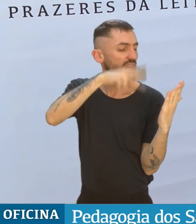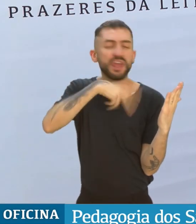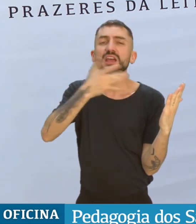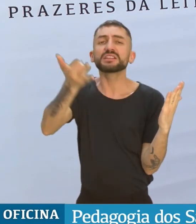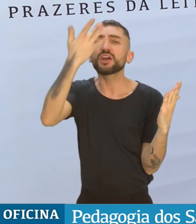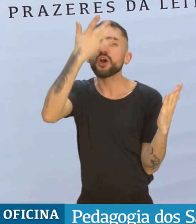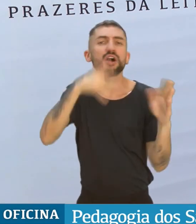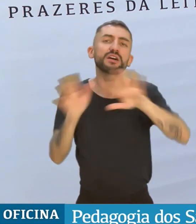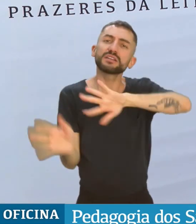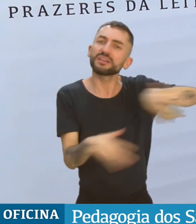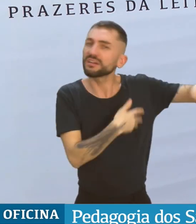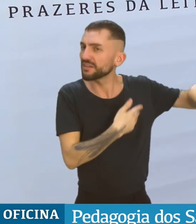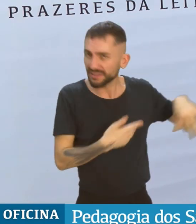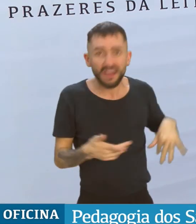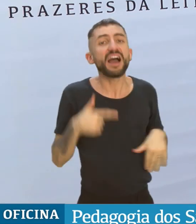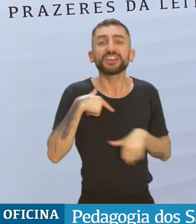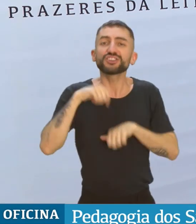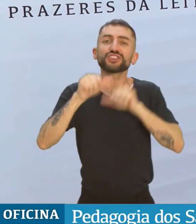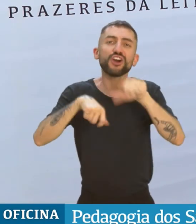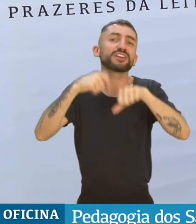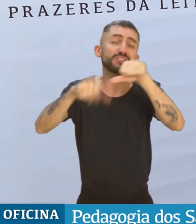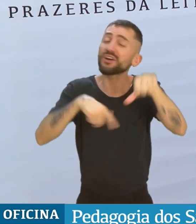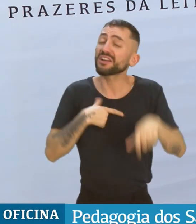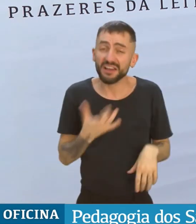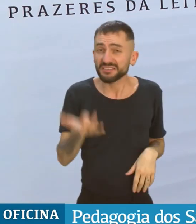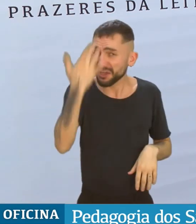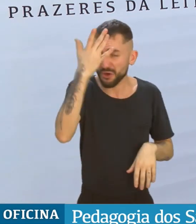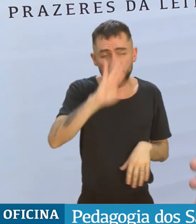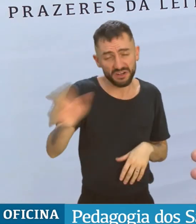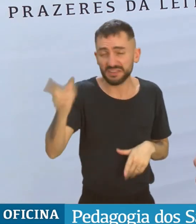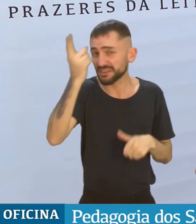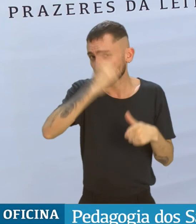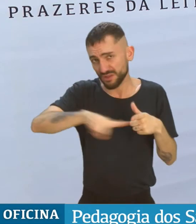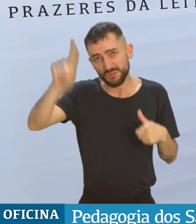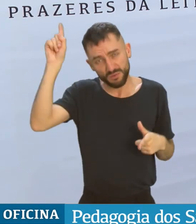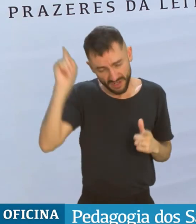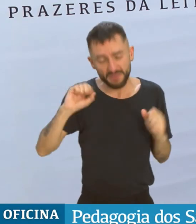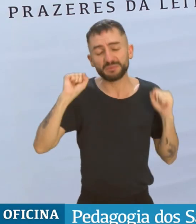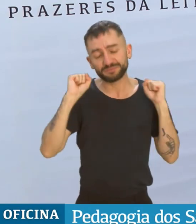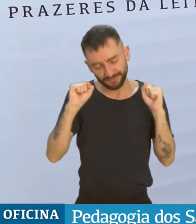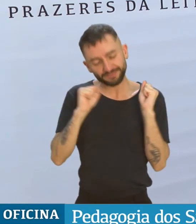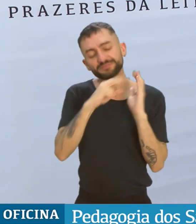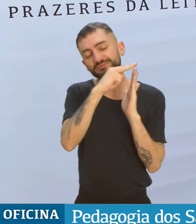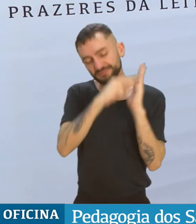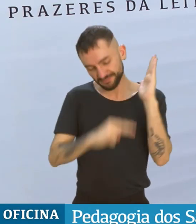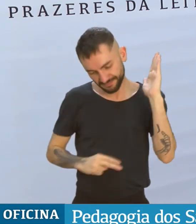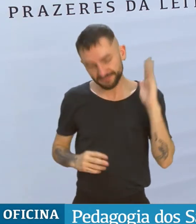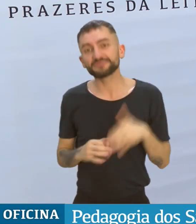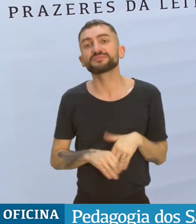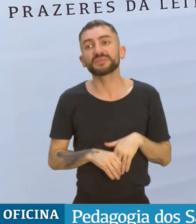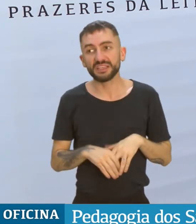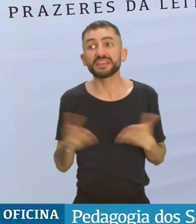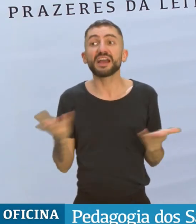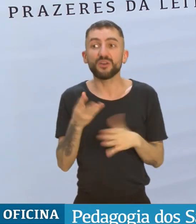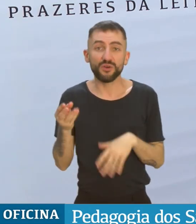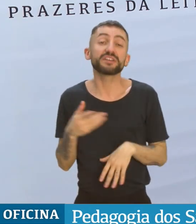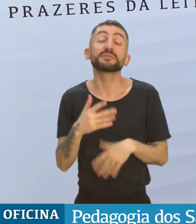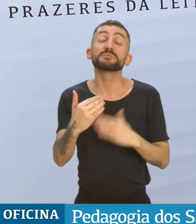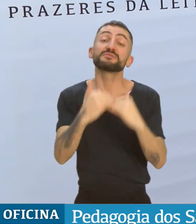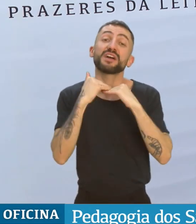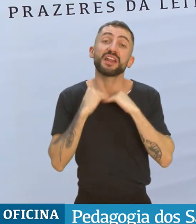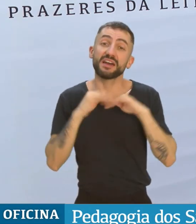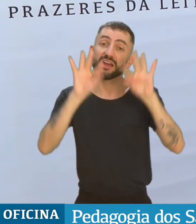porque você já vai ter 2 textos decorados. Então, não tem problema nenhum em ler, e estamos informando aqui que